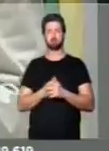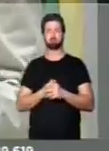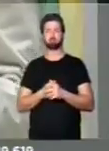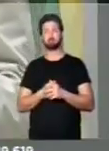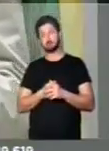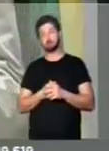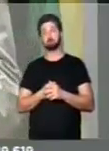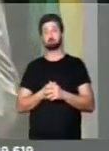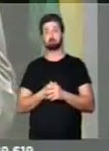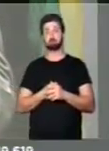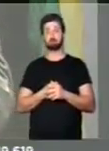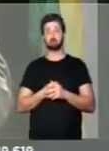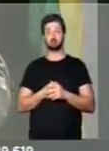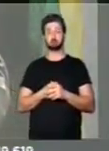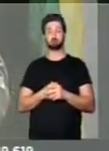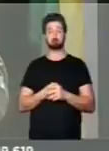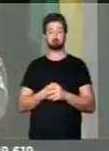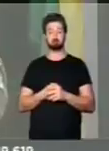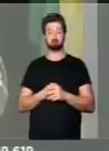que